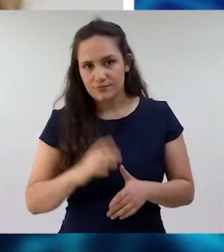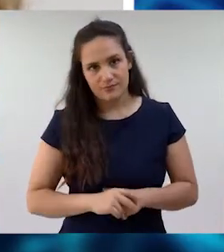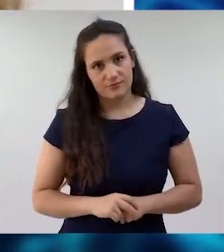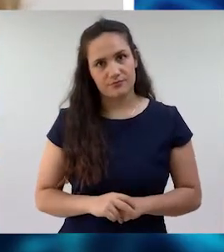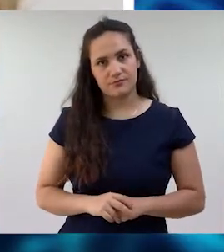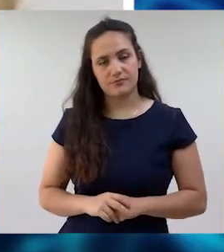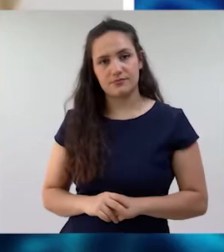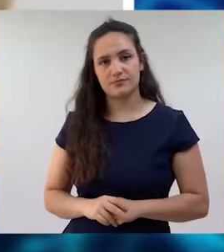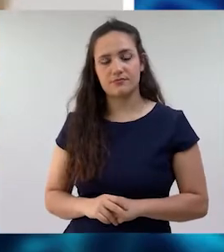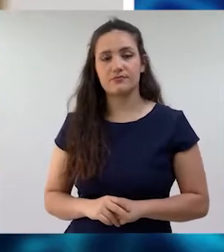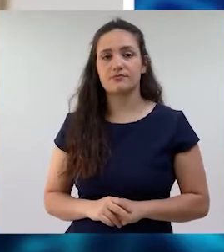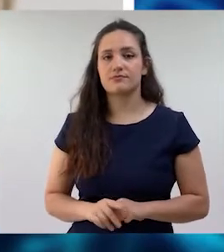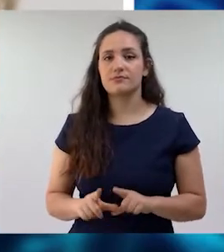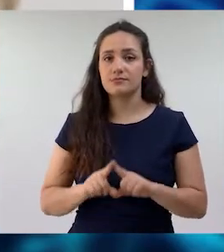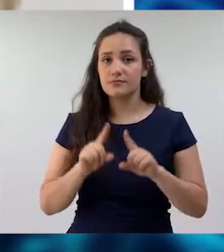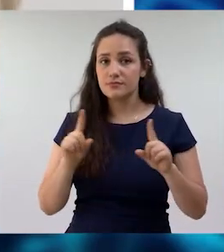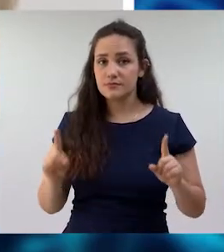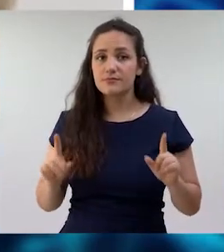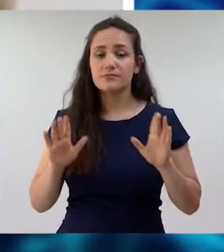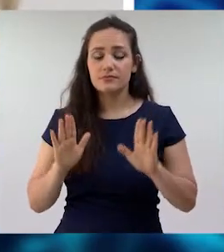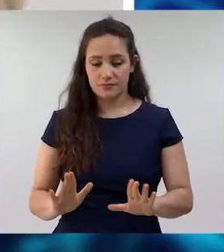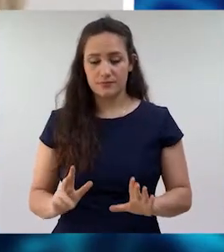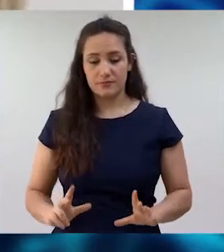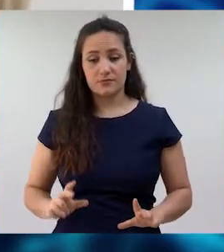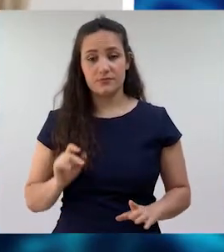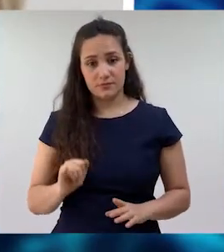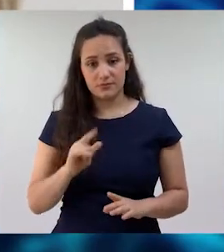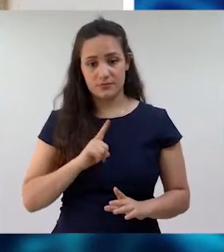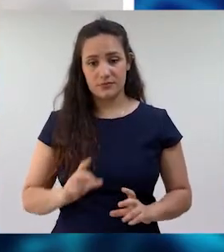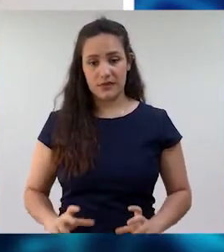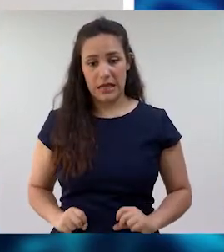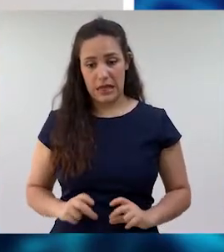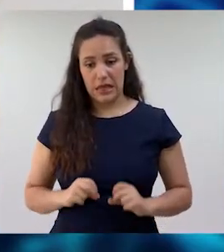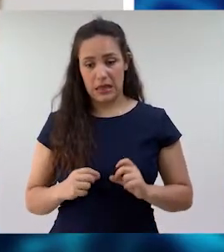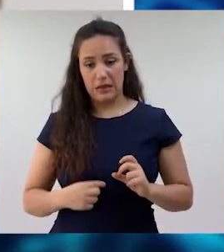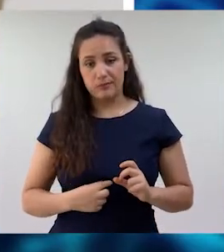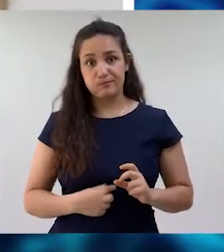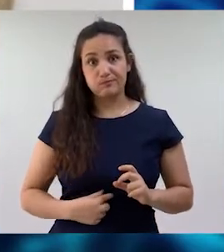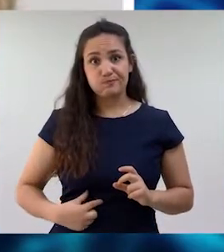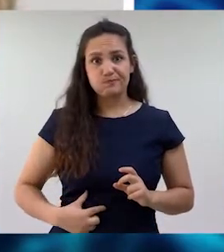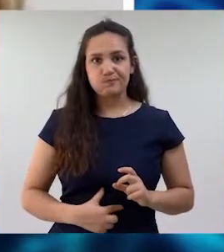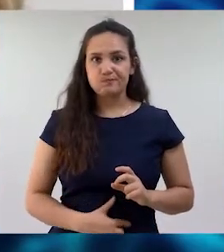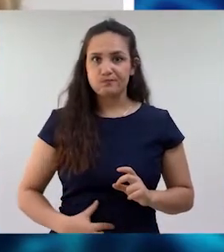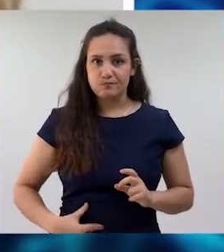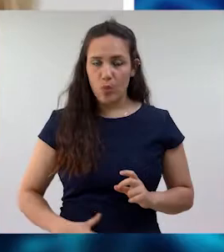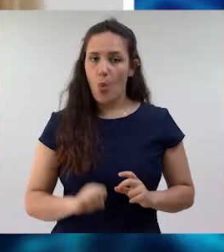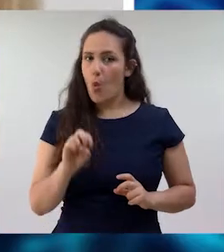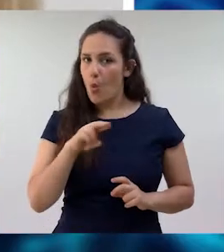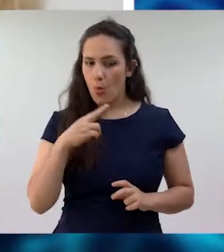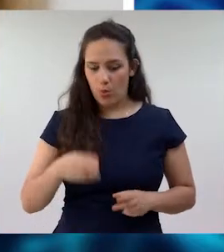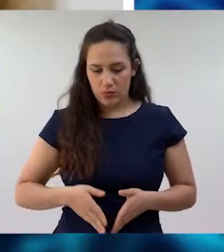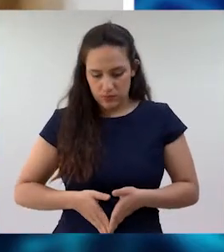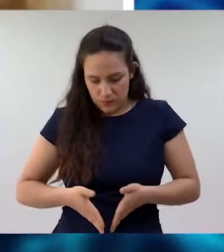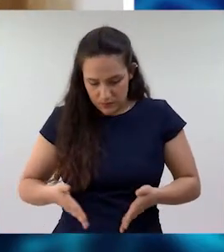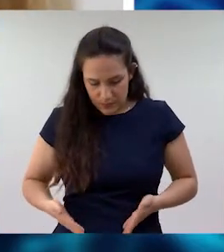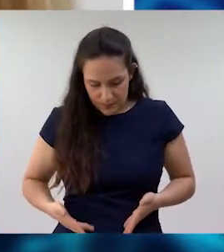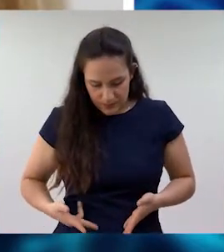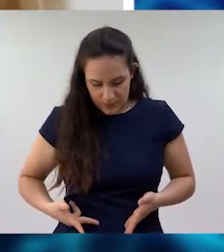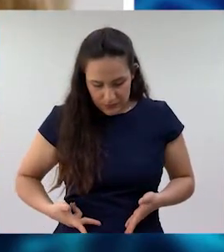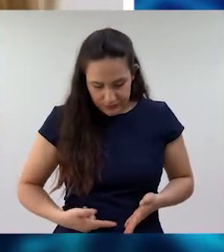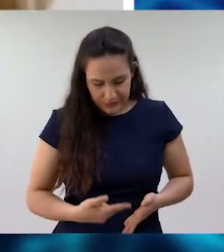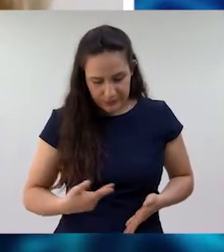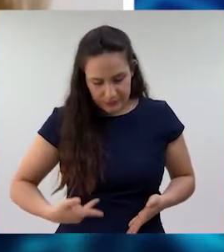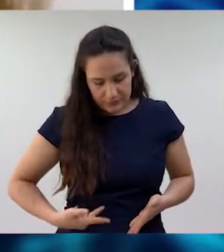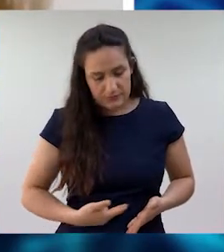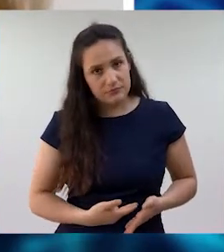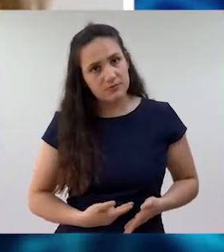do câncer de intestino, que a gente não consegue tratar por colonoscopia, é um tratamento cirúrgico, porque aquela lesão